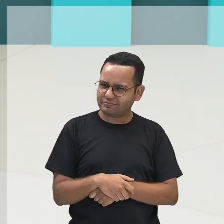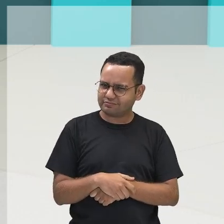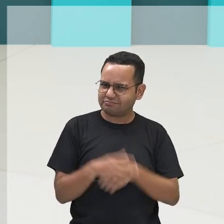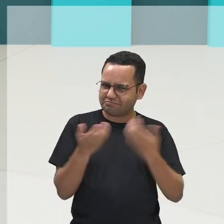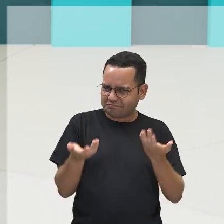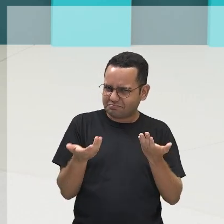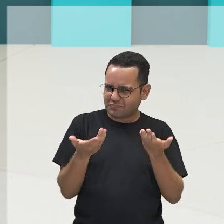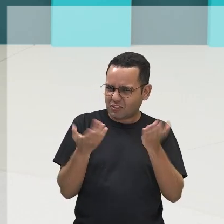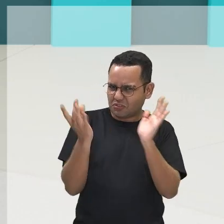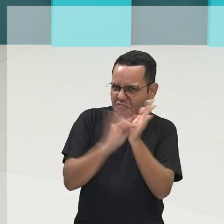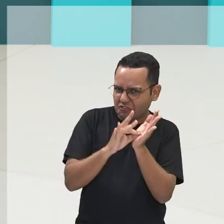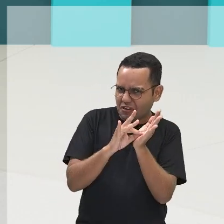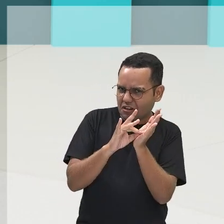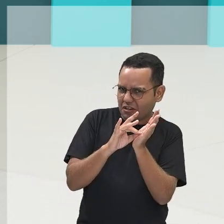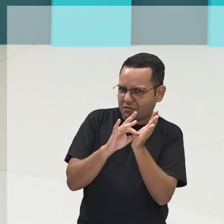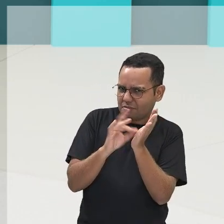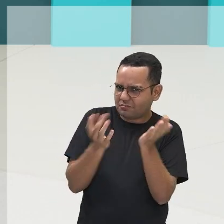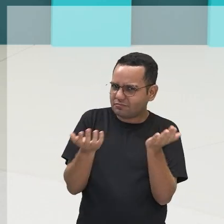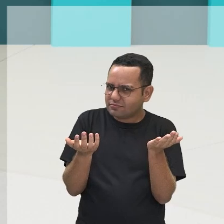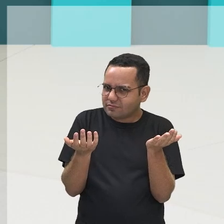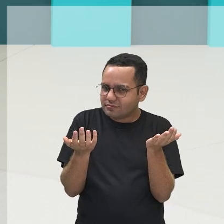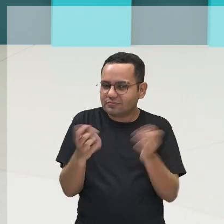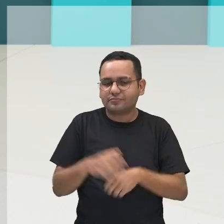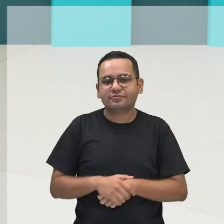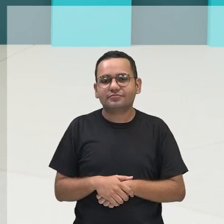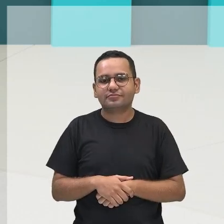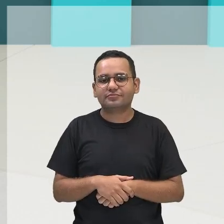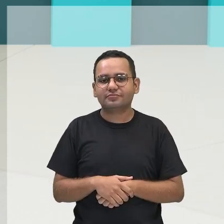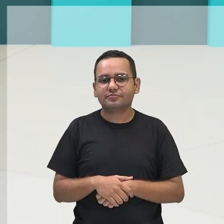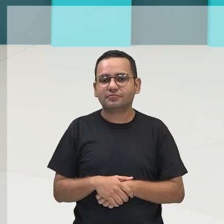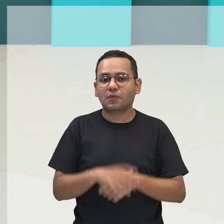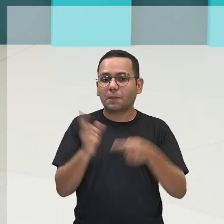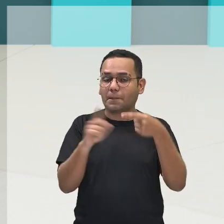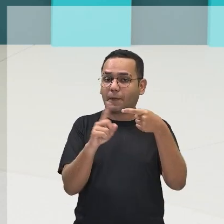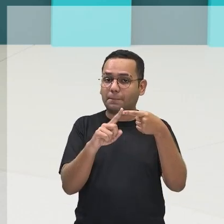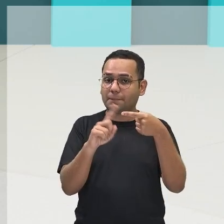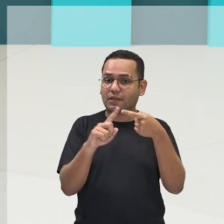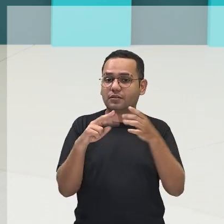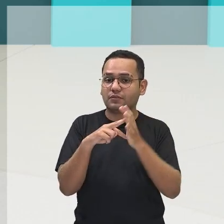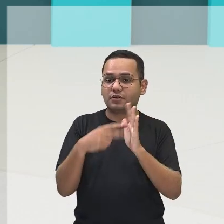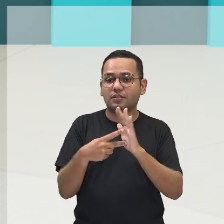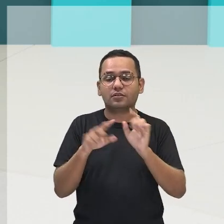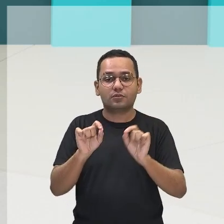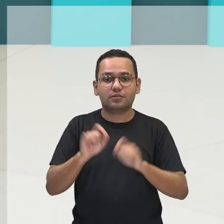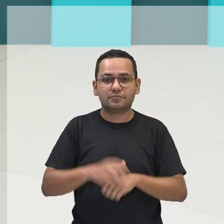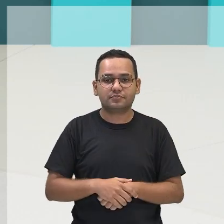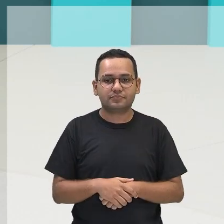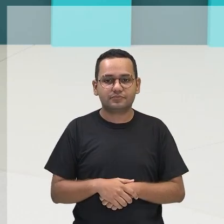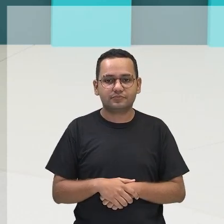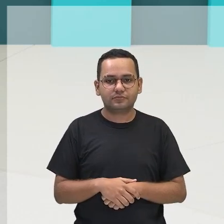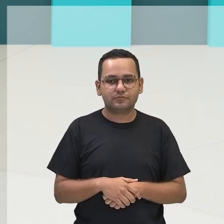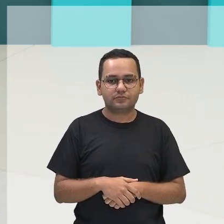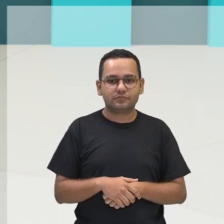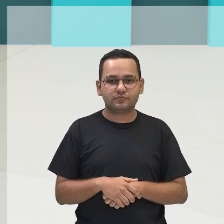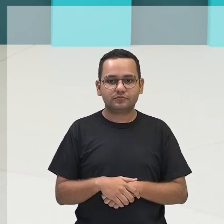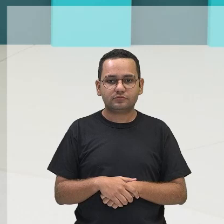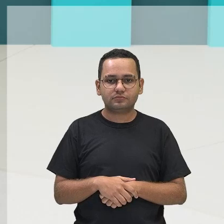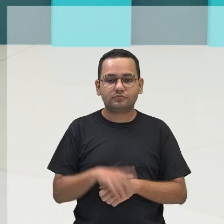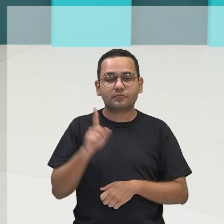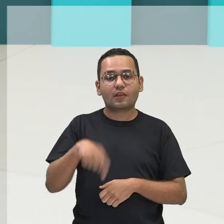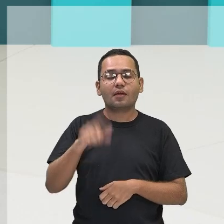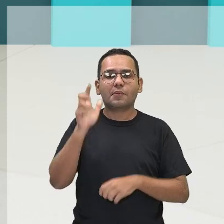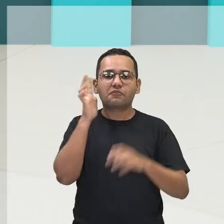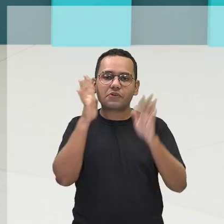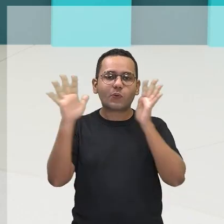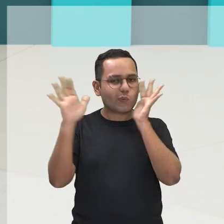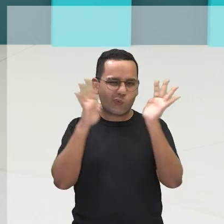digamos assim. Então, esse sentido aí, o qual eu expressei, está o quê? Para o sentido